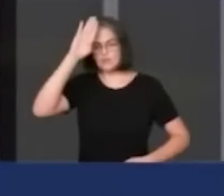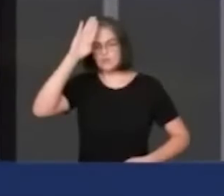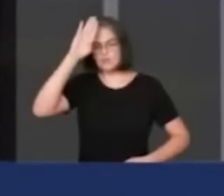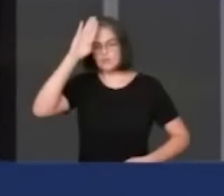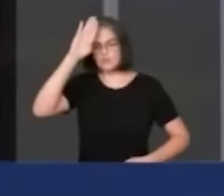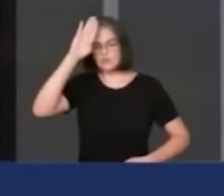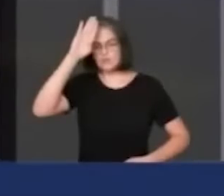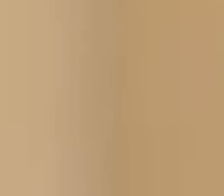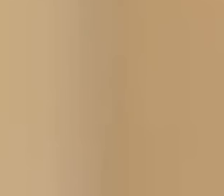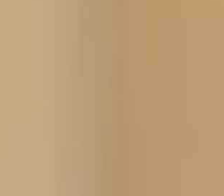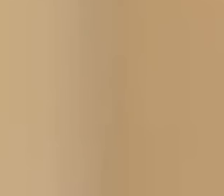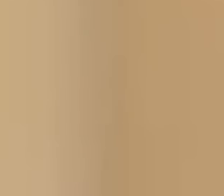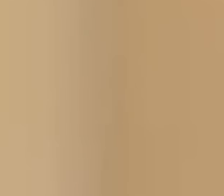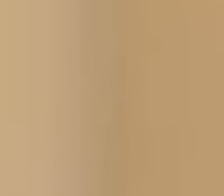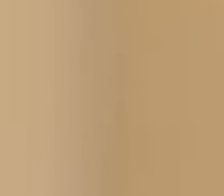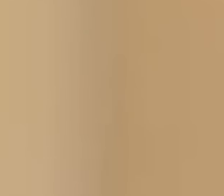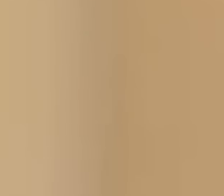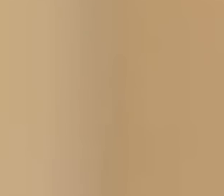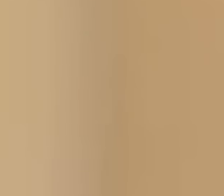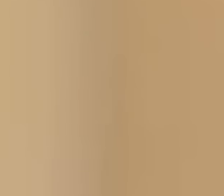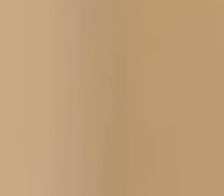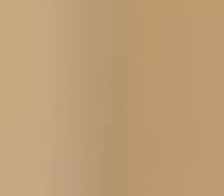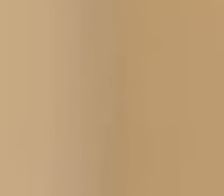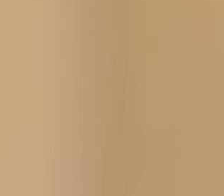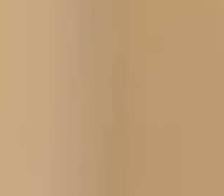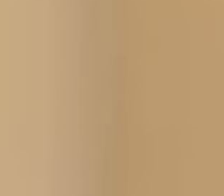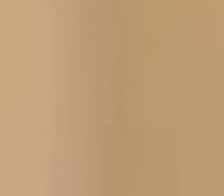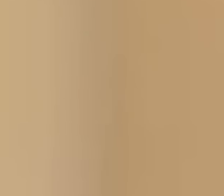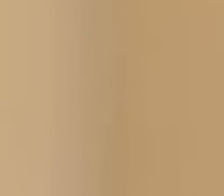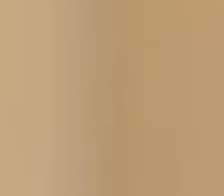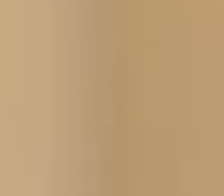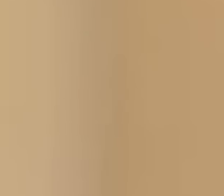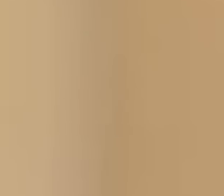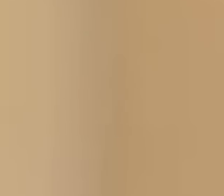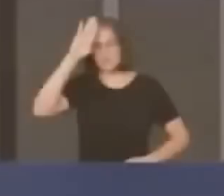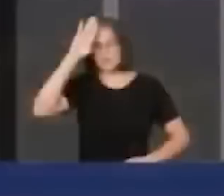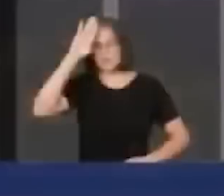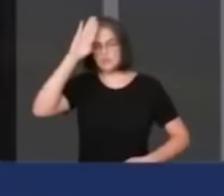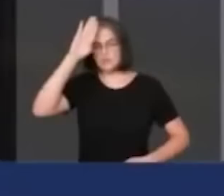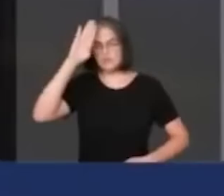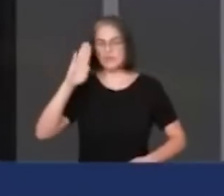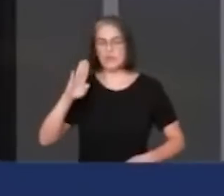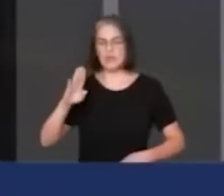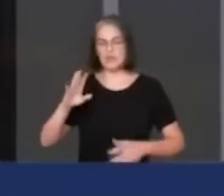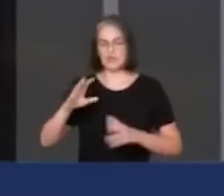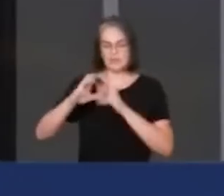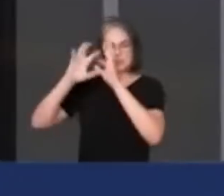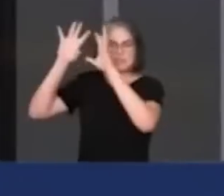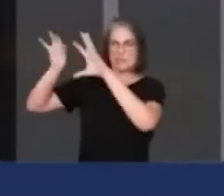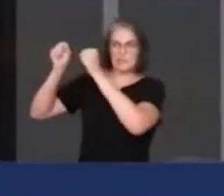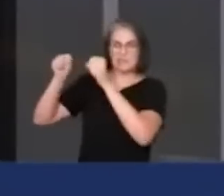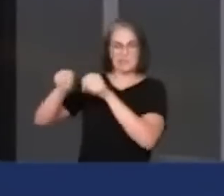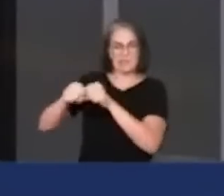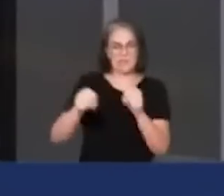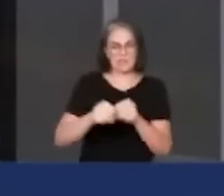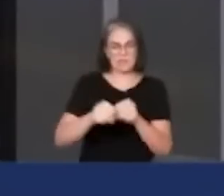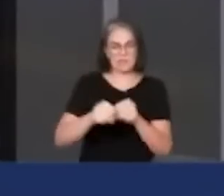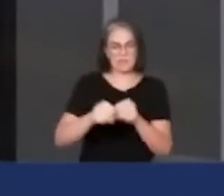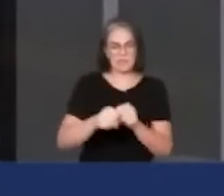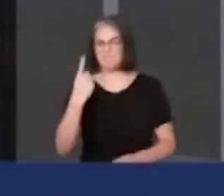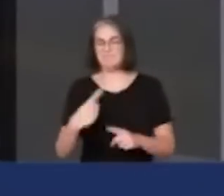a culpa é da assessoria. Essa tua assessoria é uma assessoria de cocô, pode acreditar. Por quê? Porque é uma imagem